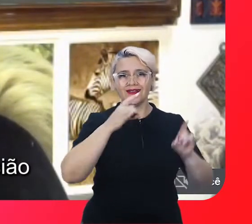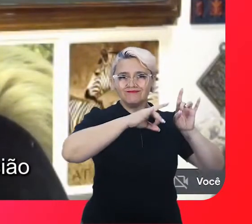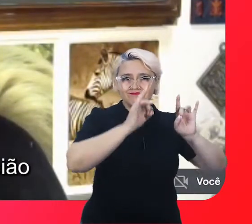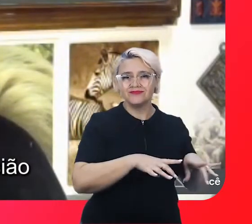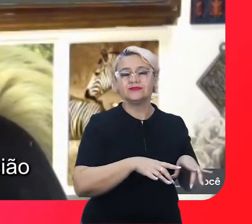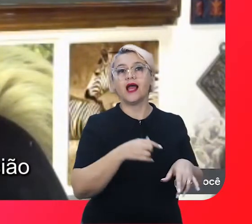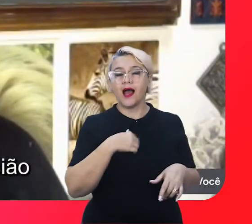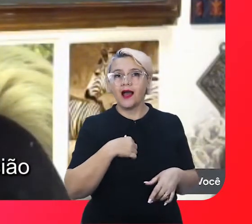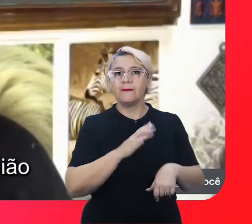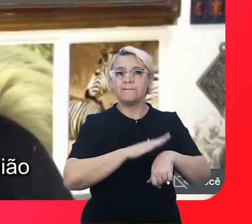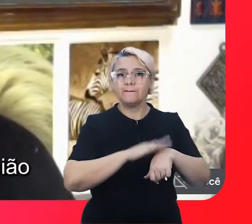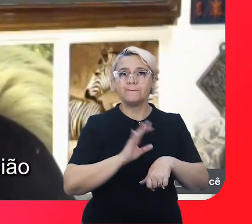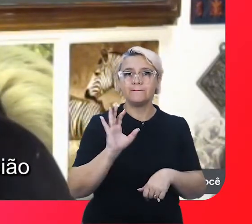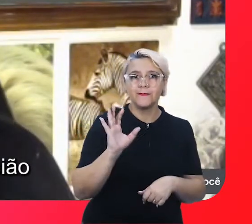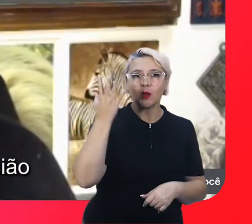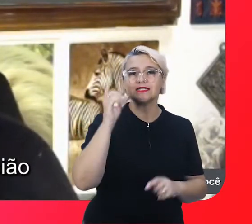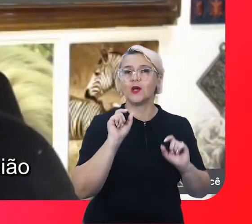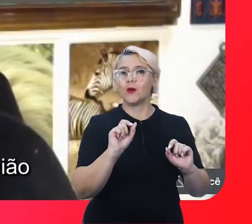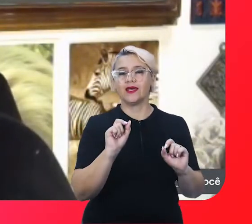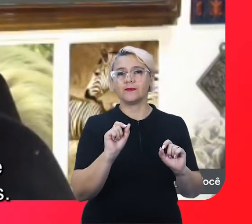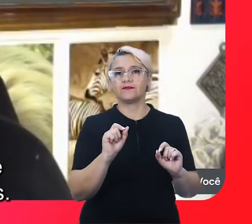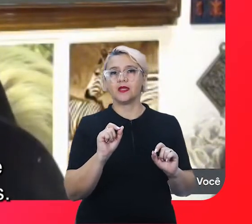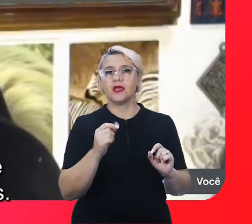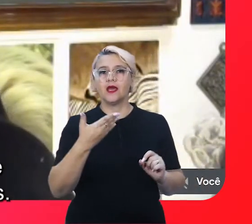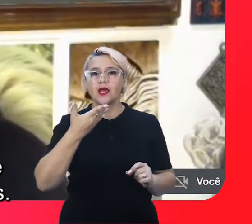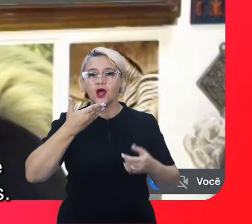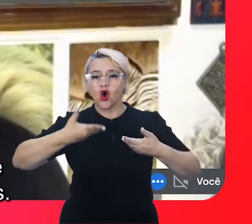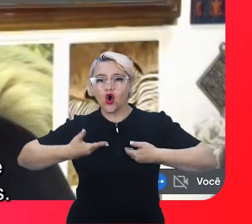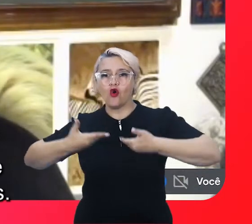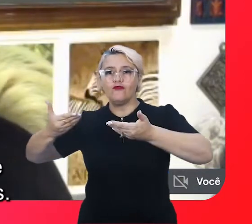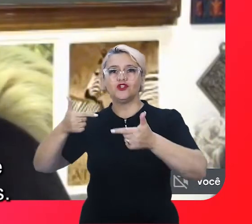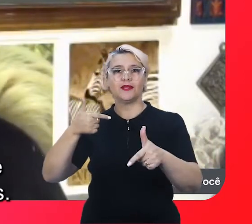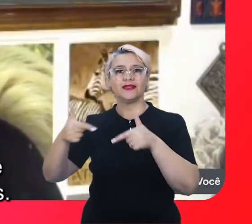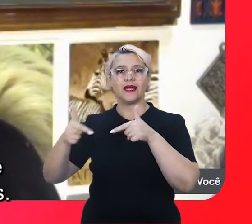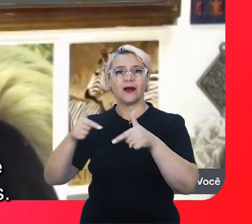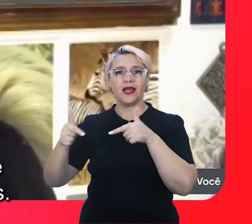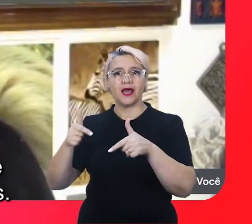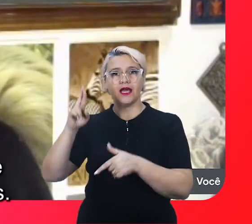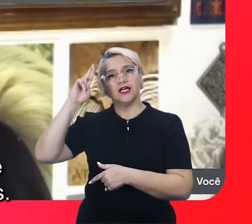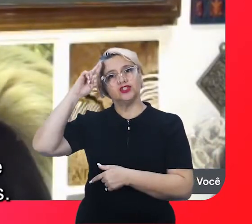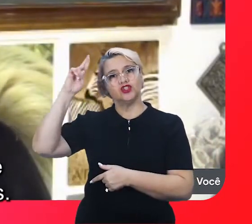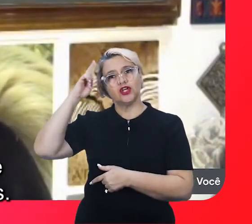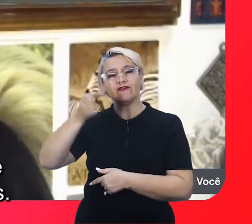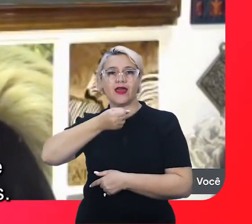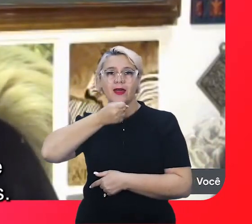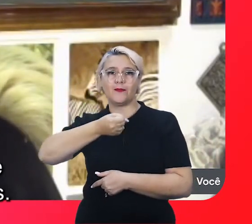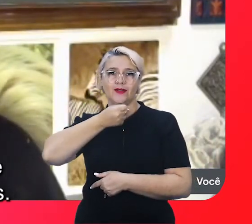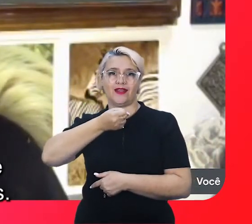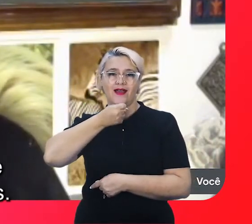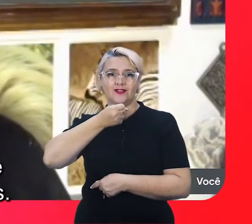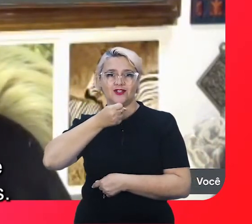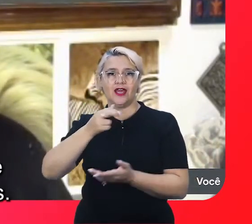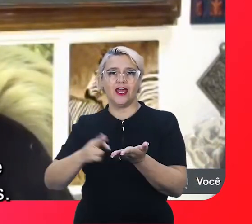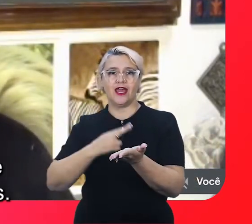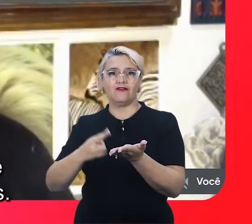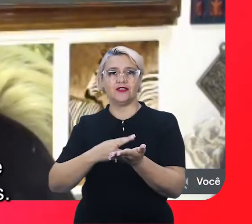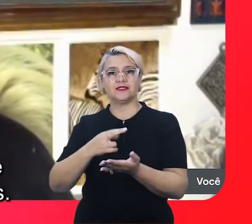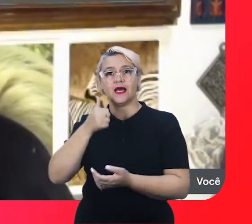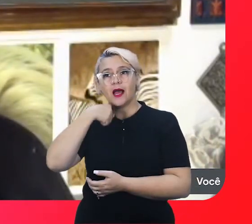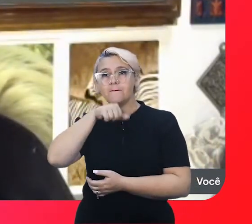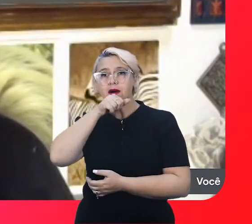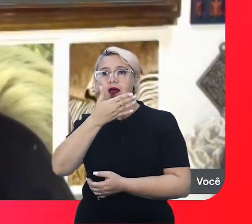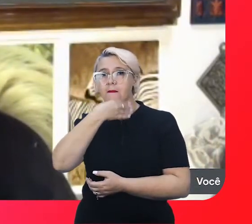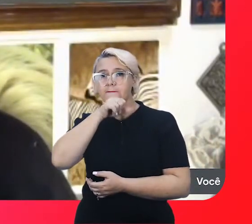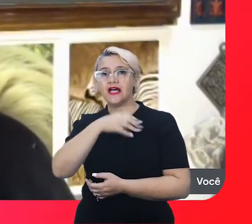coincidência, naquela mesma ocasião, eu recebi um convite para trabalhar como chefe de reportagem da revista Pais e